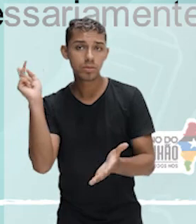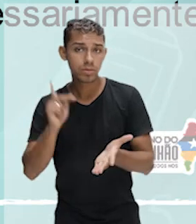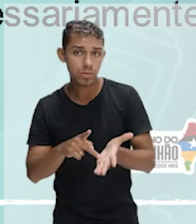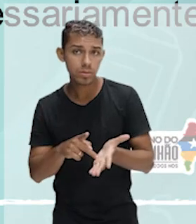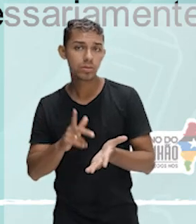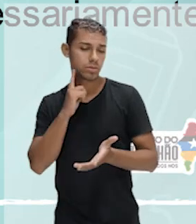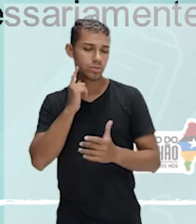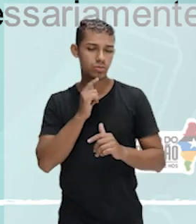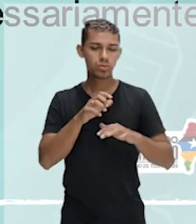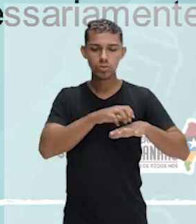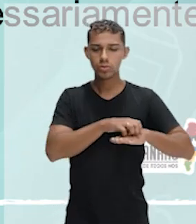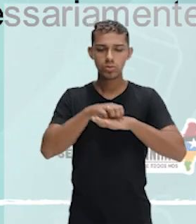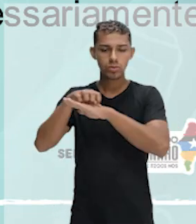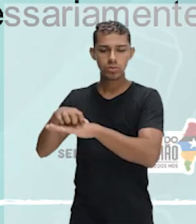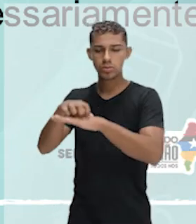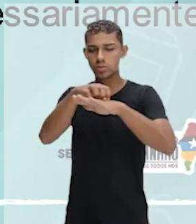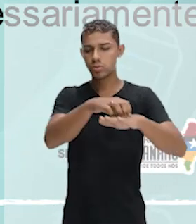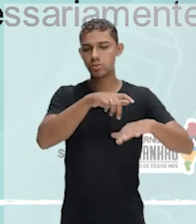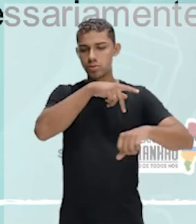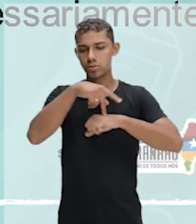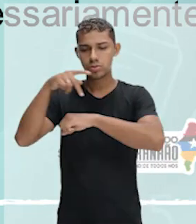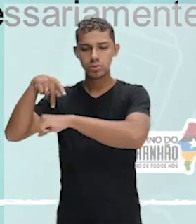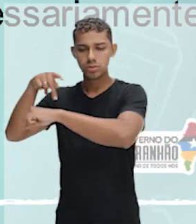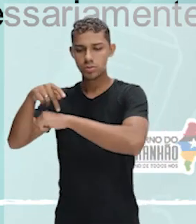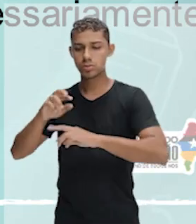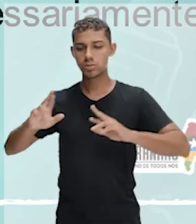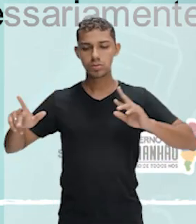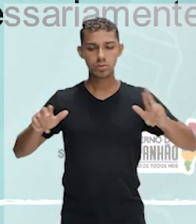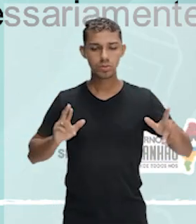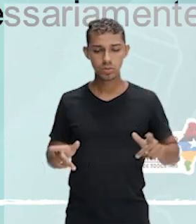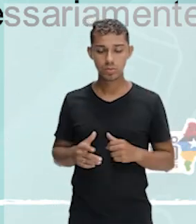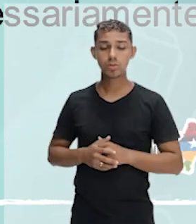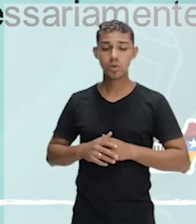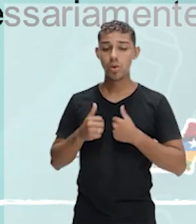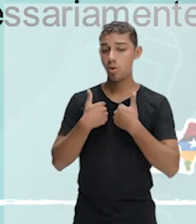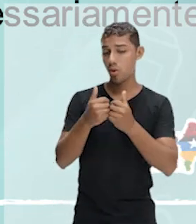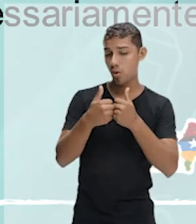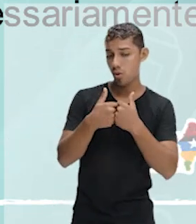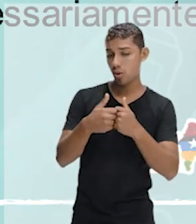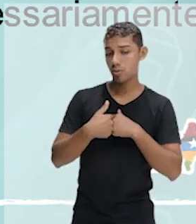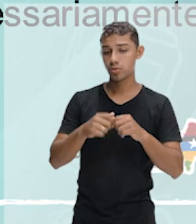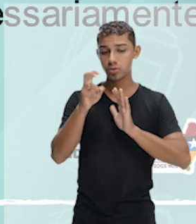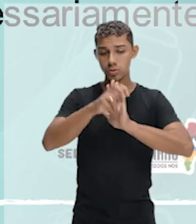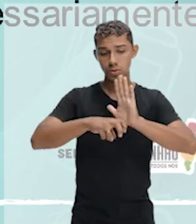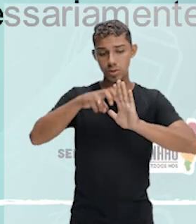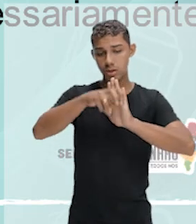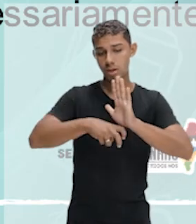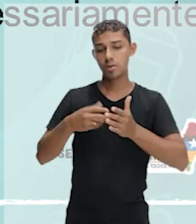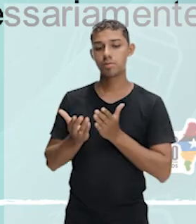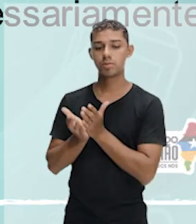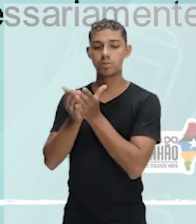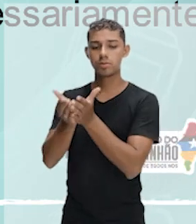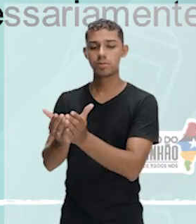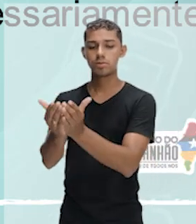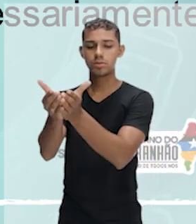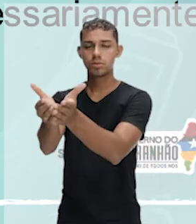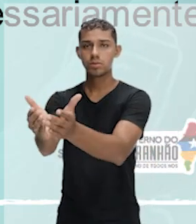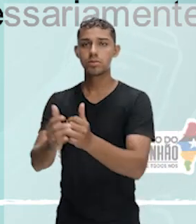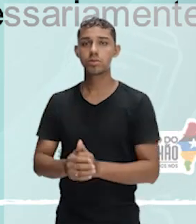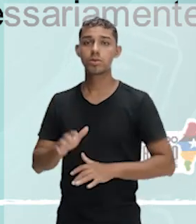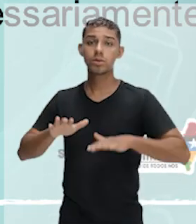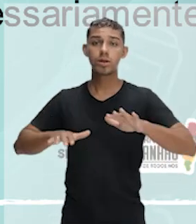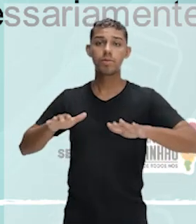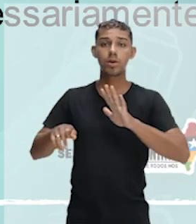pelo país de diversos modos diferentes. Ônibus, trens, barcos, e tudo depende do usuário na hora